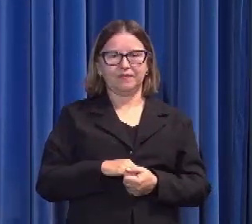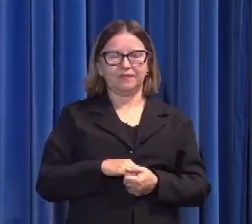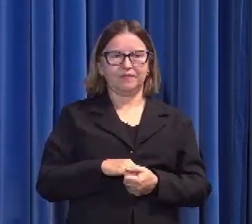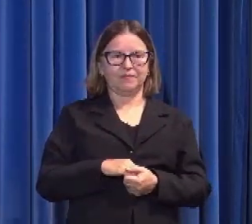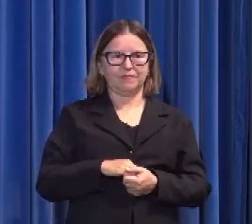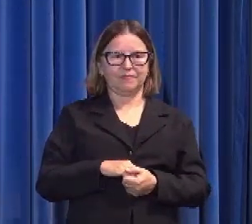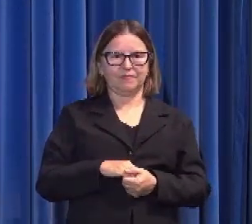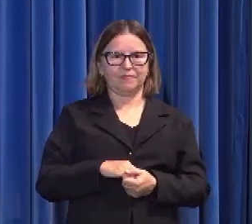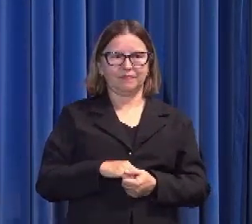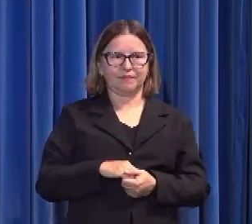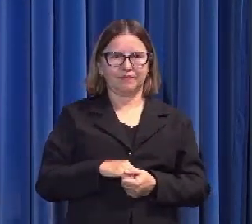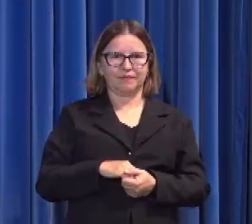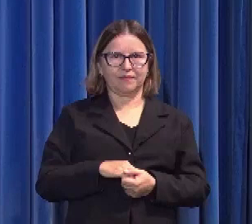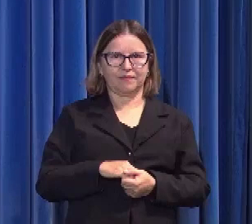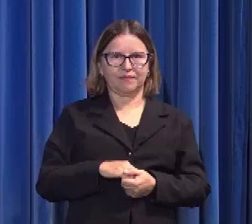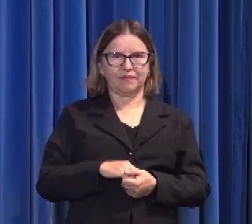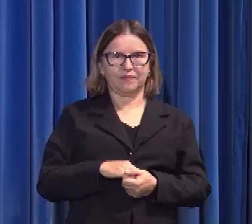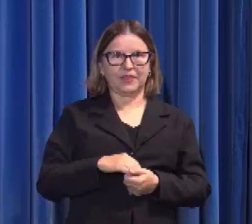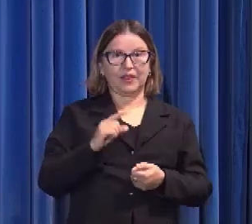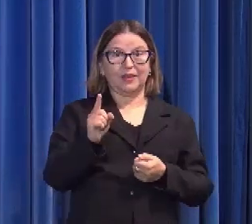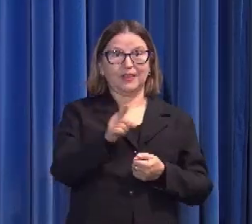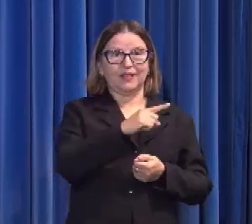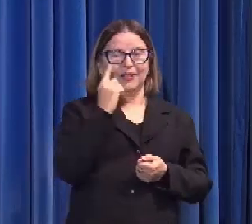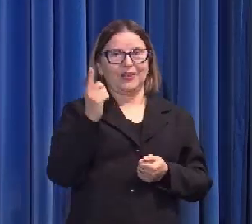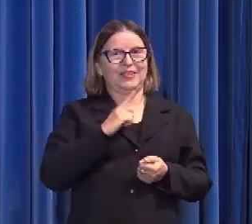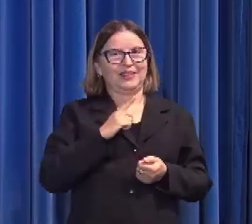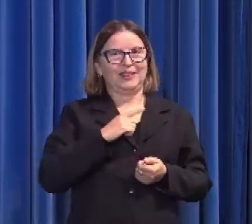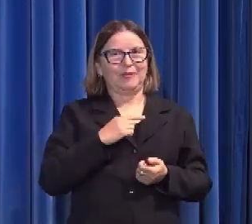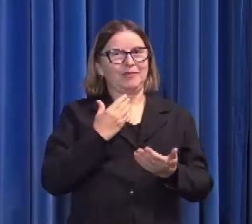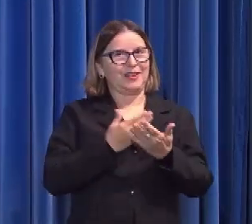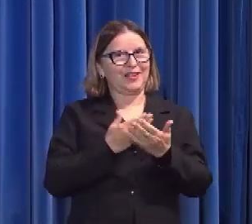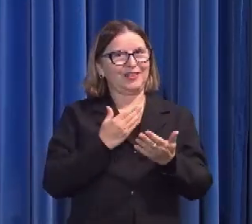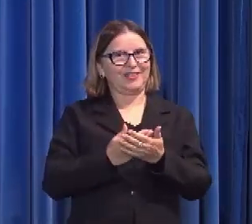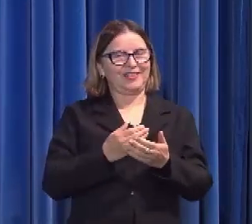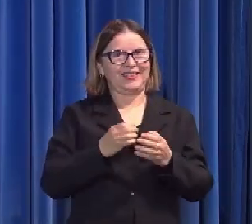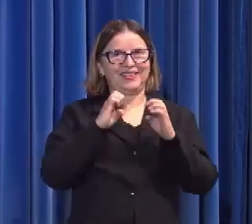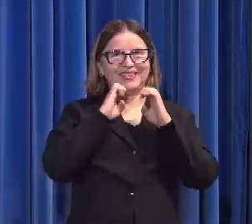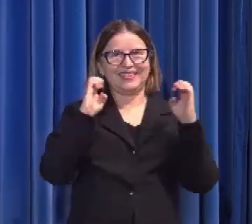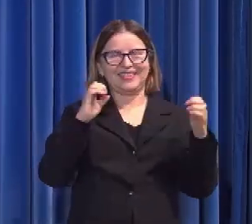e nós temos caminhado no evangelho de João